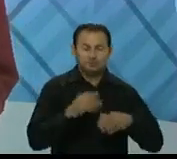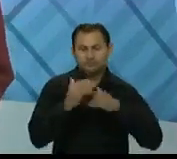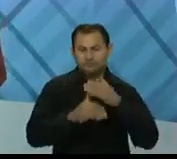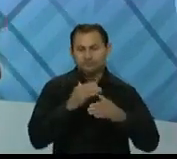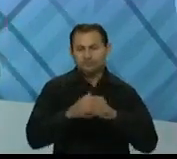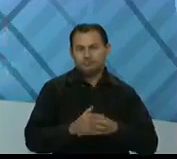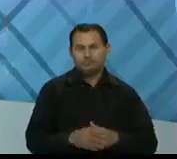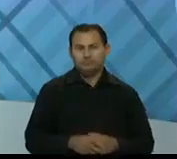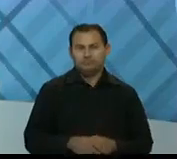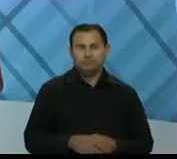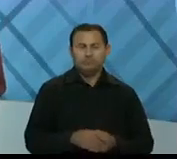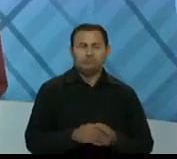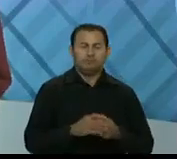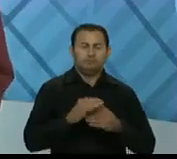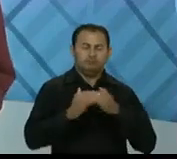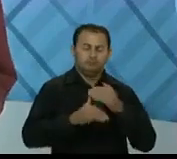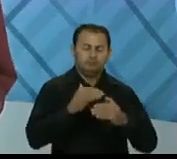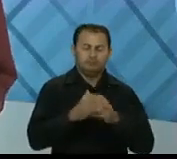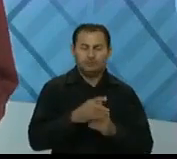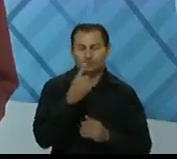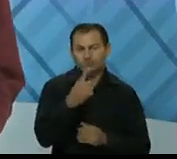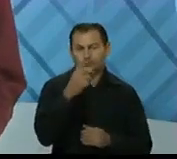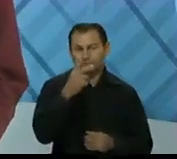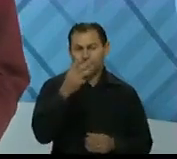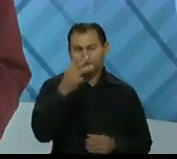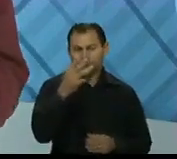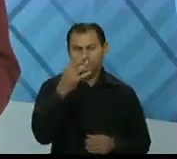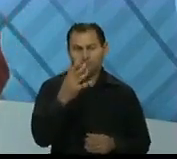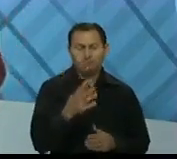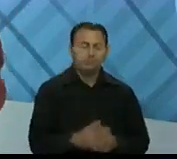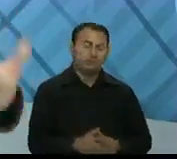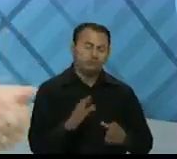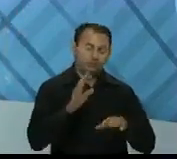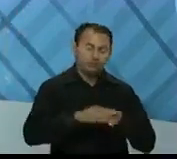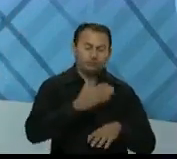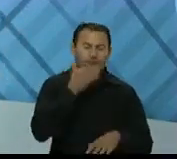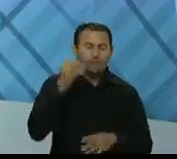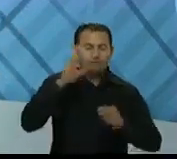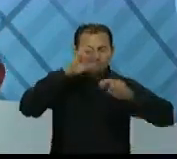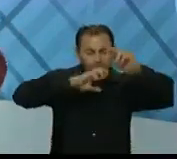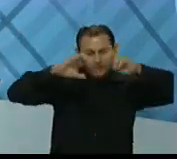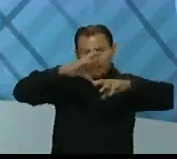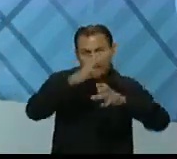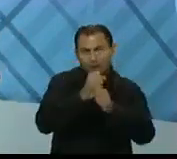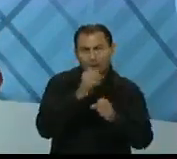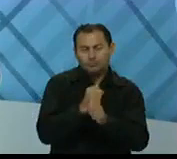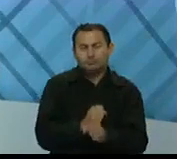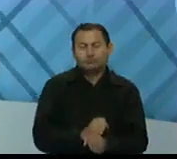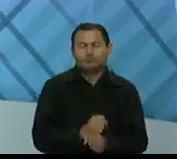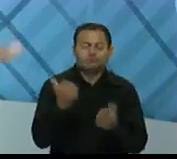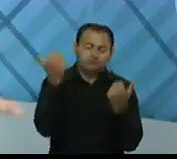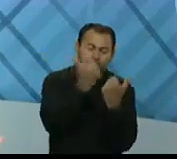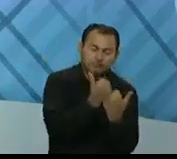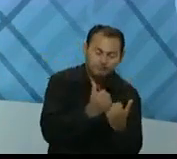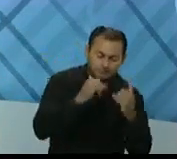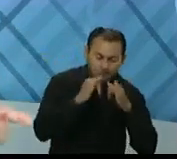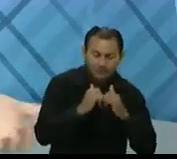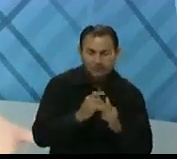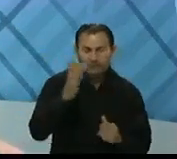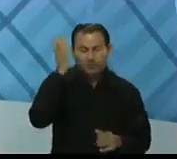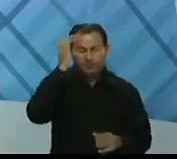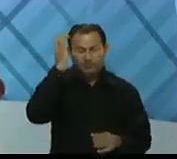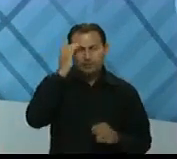processo de sequência, né? 1, 2, 3, que fica mais fácil para analisar o cálculo e nós temos que substituir o dado na